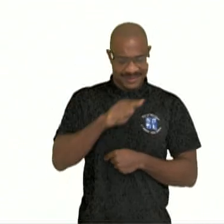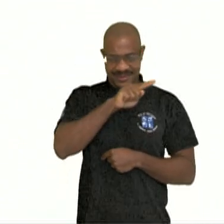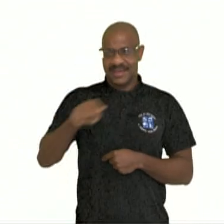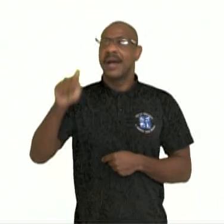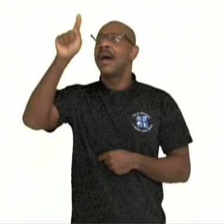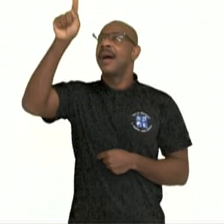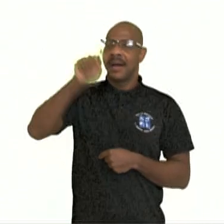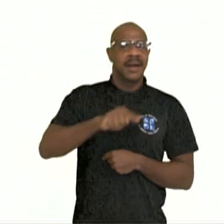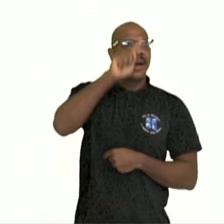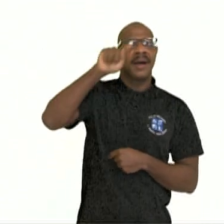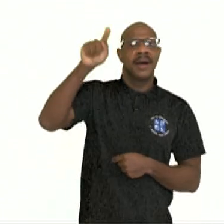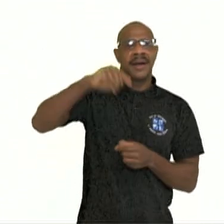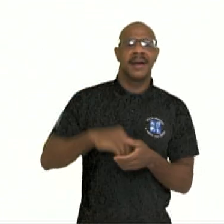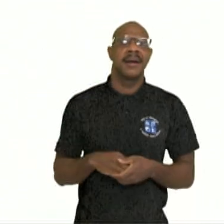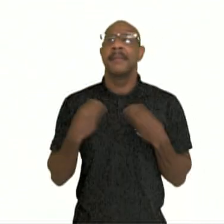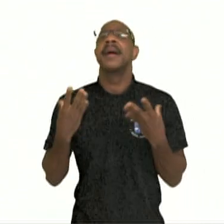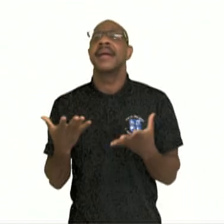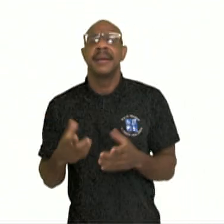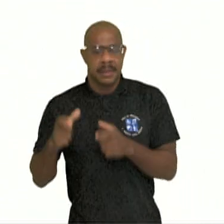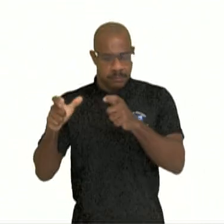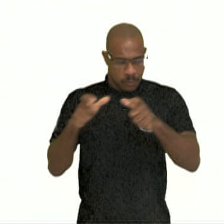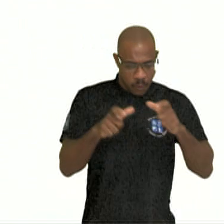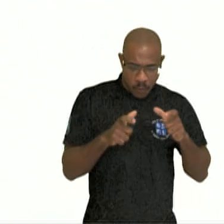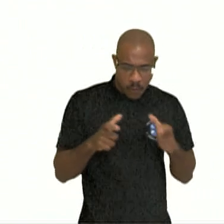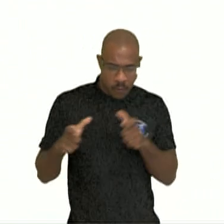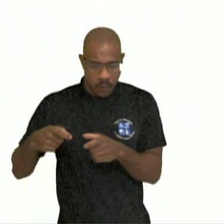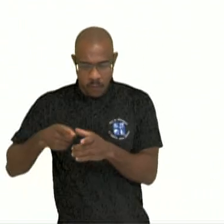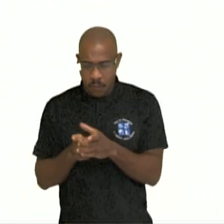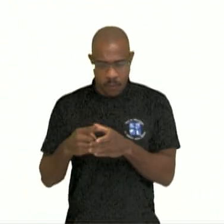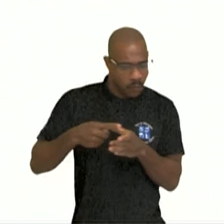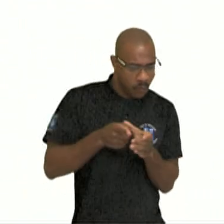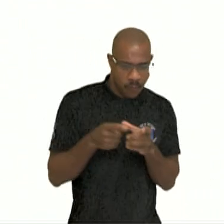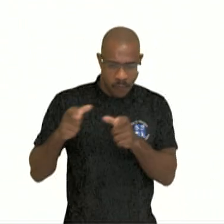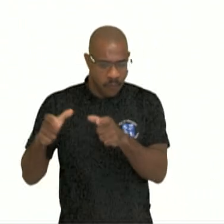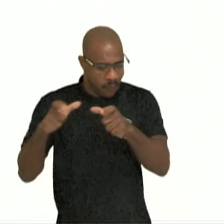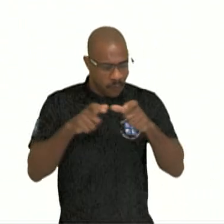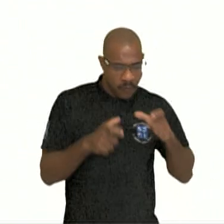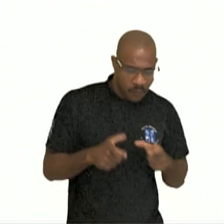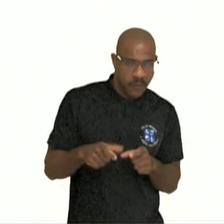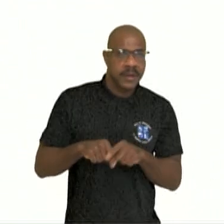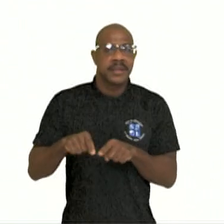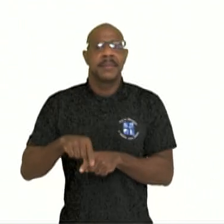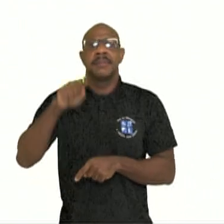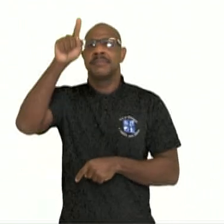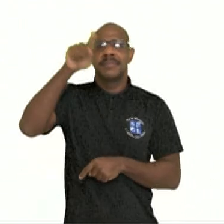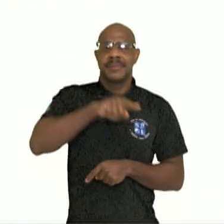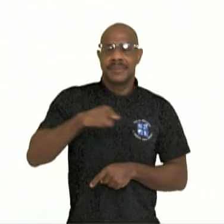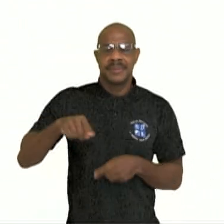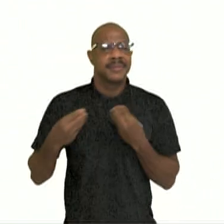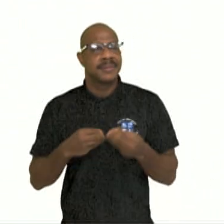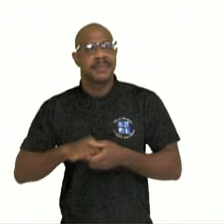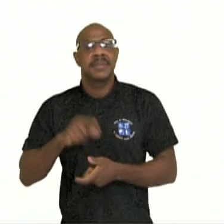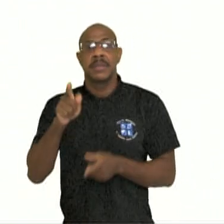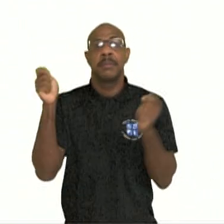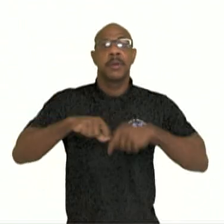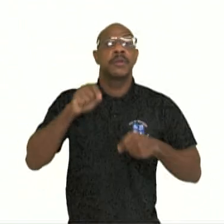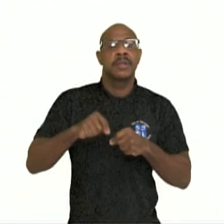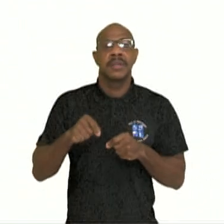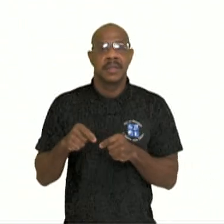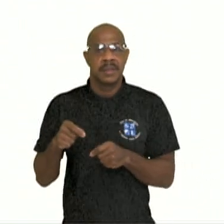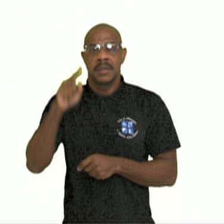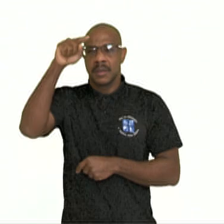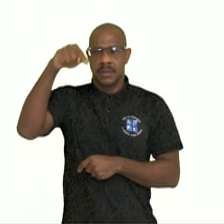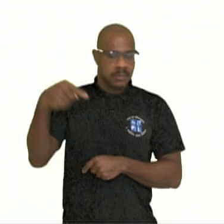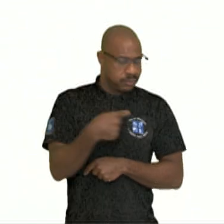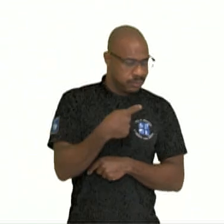é de possibilitar uma correta orientação do mapa em relação aos pontos cardeais. É para que você possa